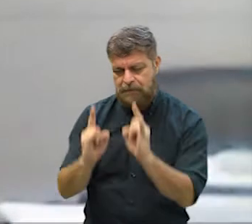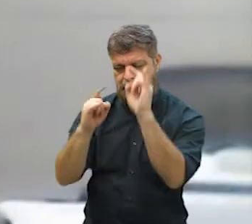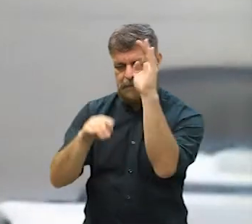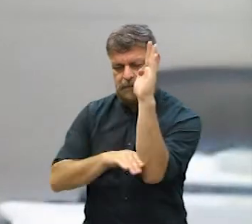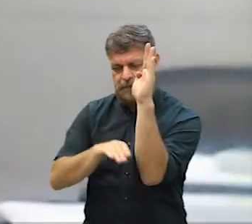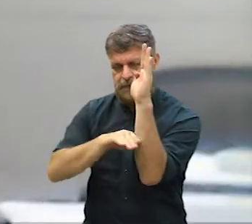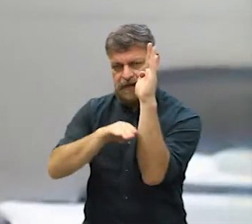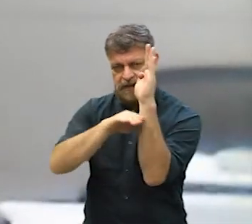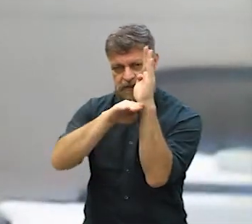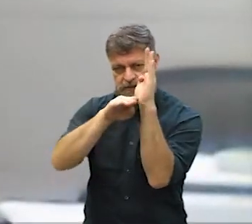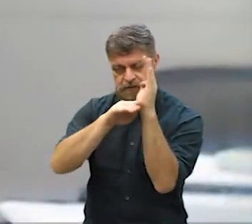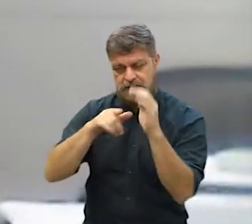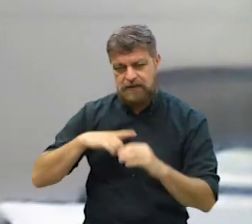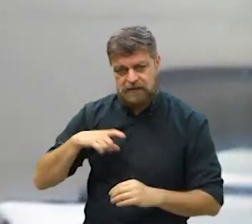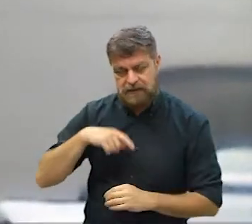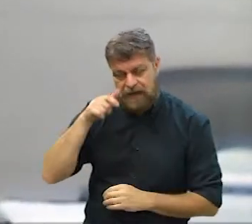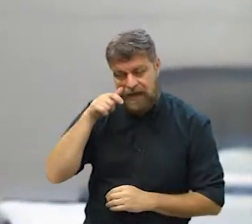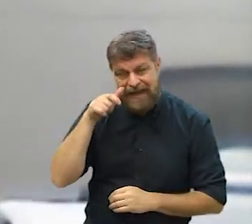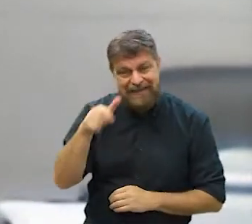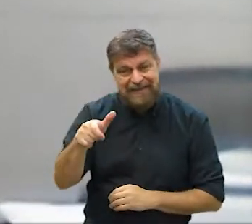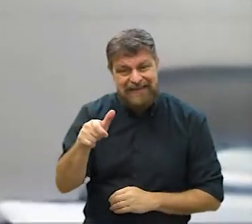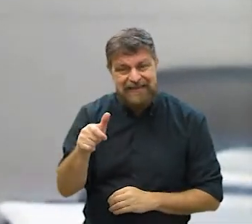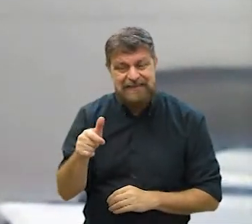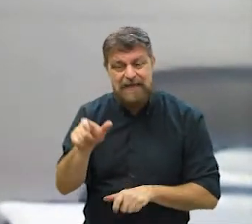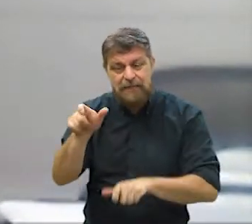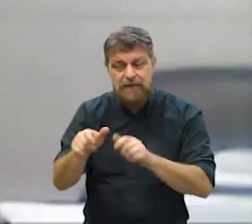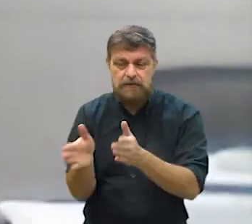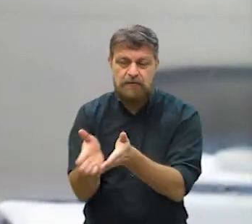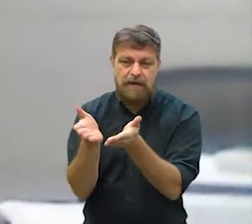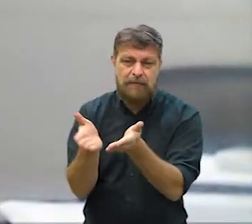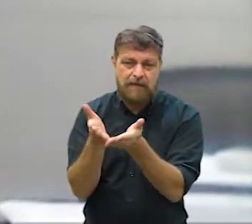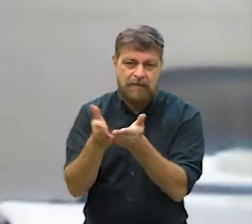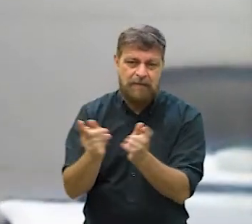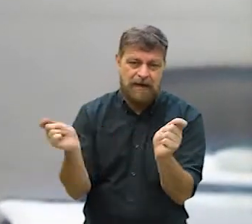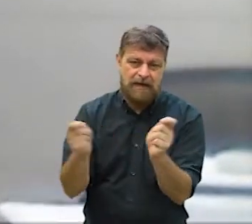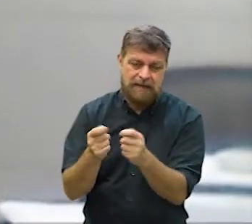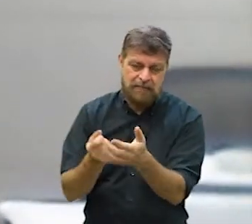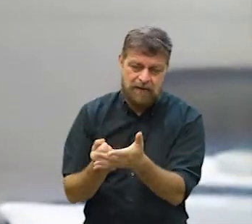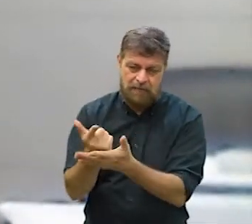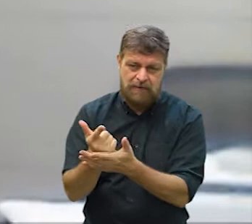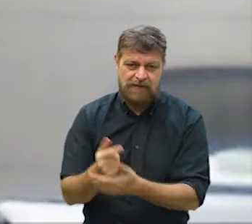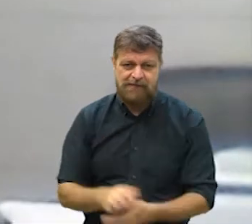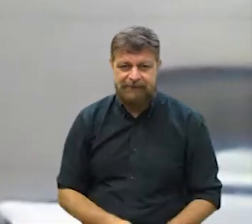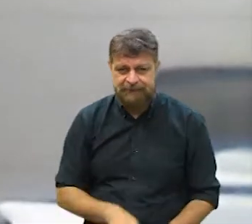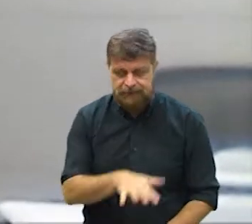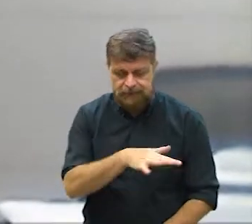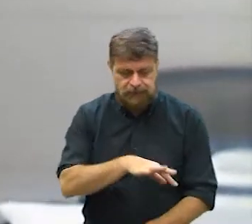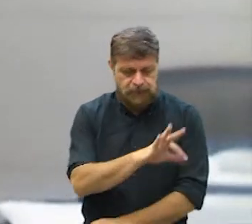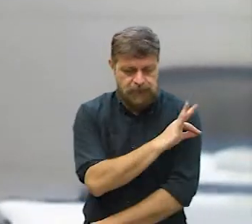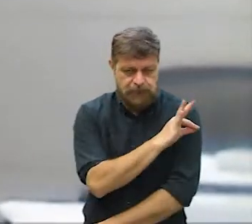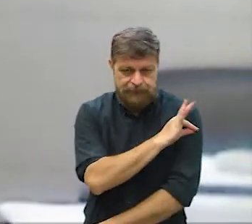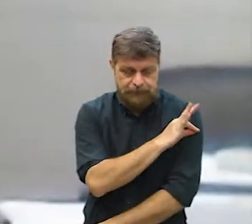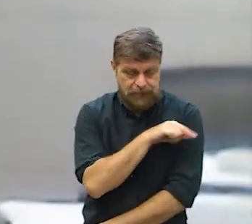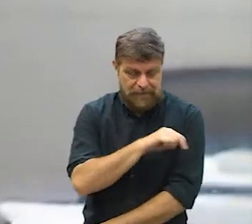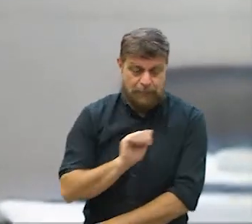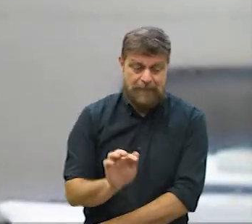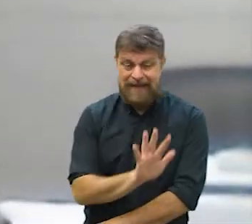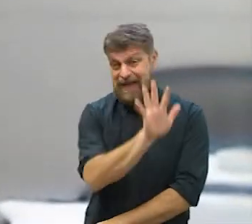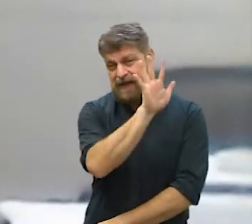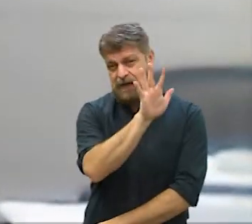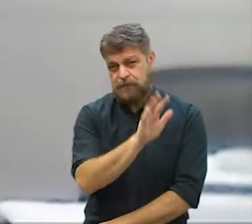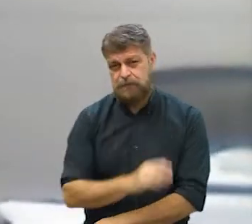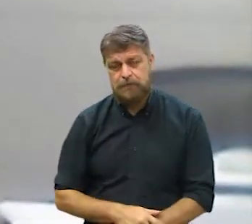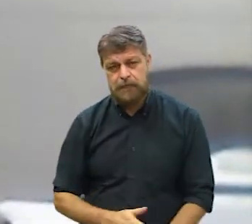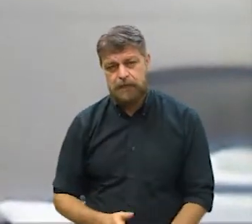que sejam altamente viáveis, né? O poder público, se fizesse isso, ia fazer mais